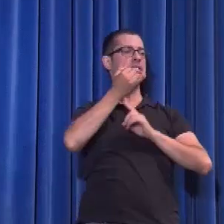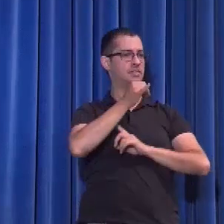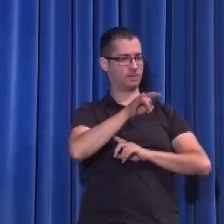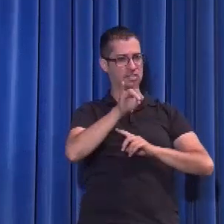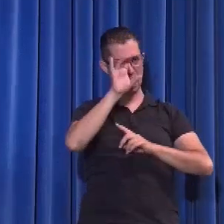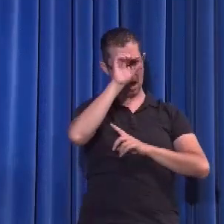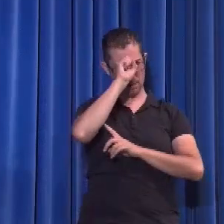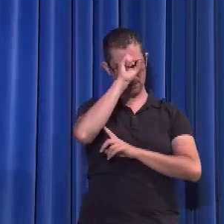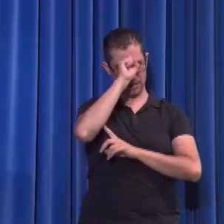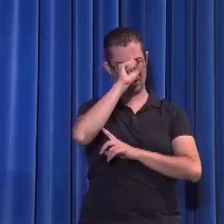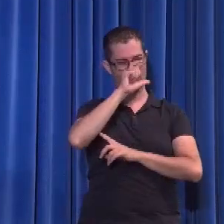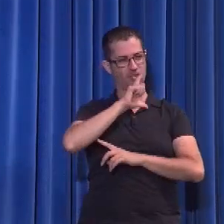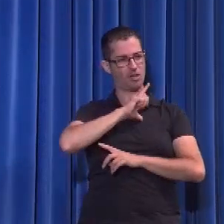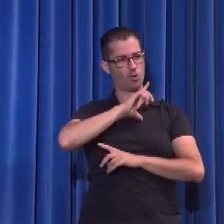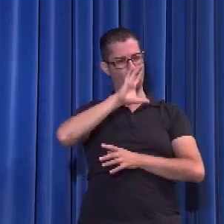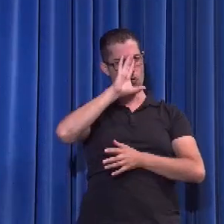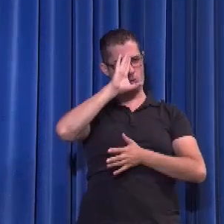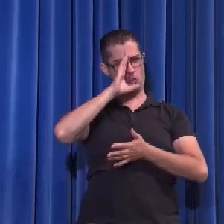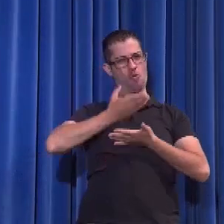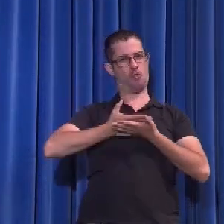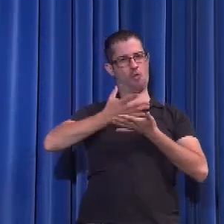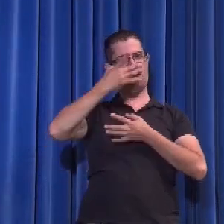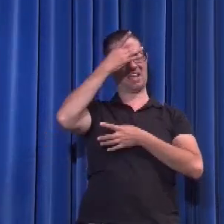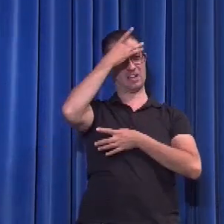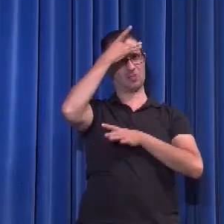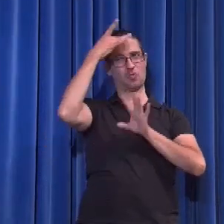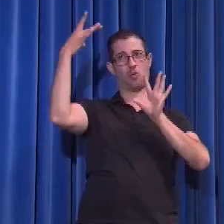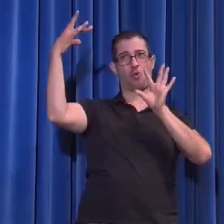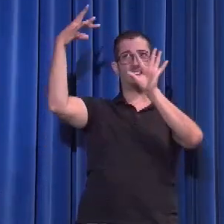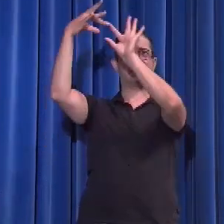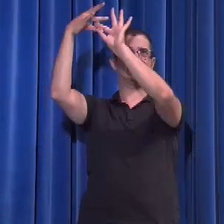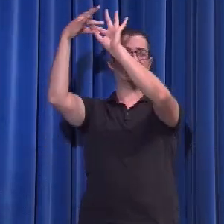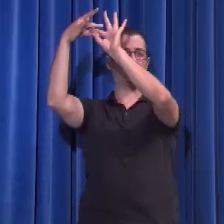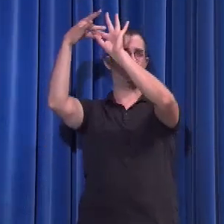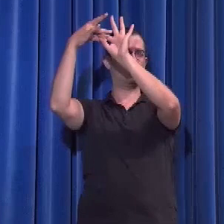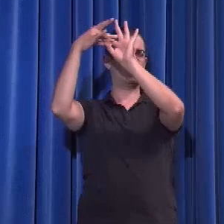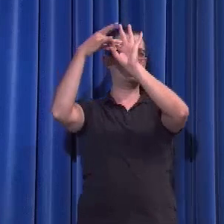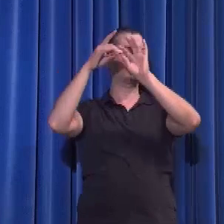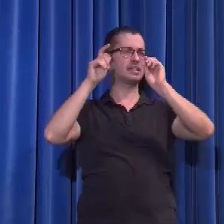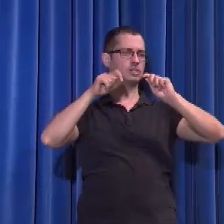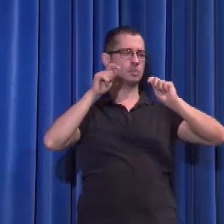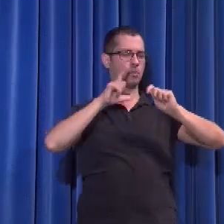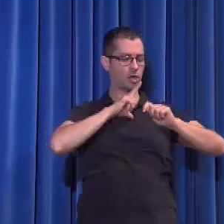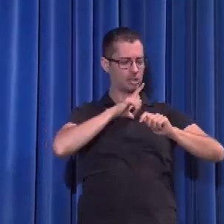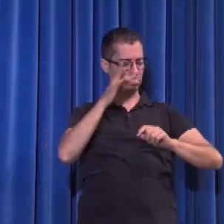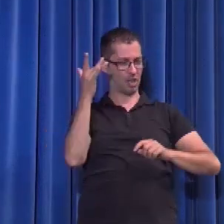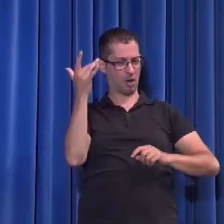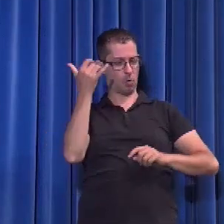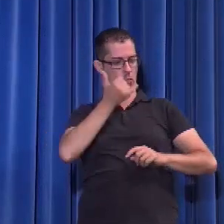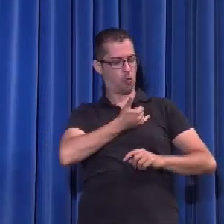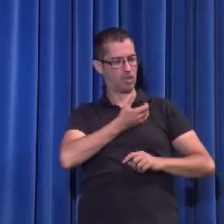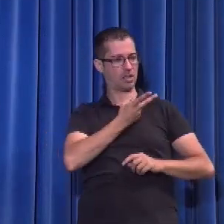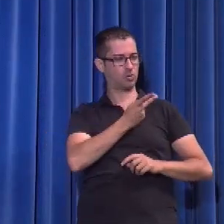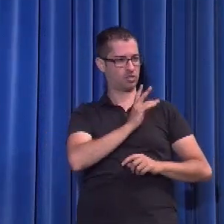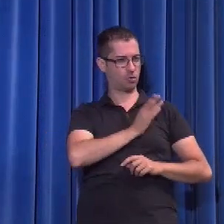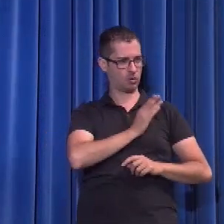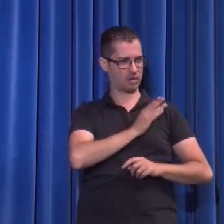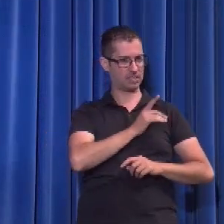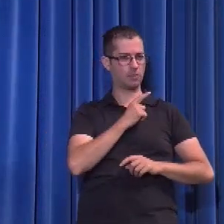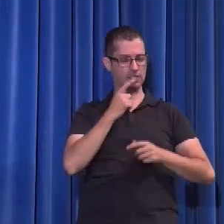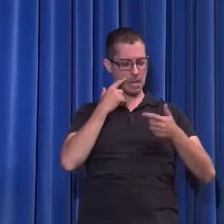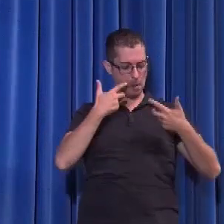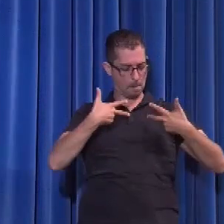nos sentimentos que isto invoca em seu sagrado coração, você vê os resultados das